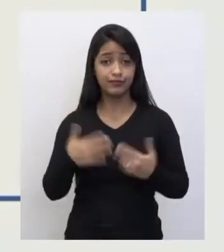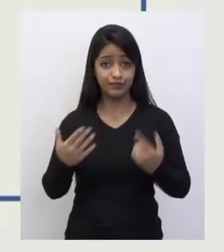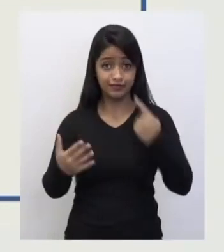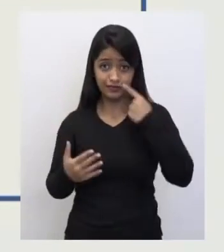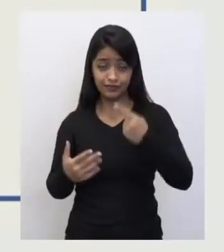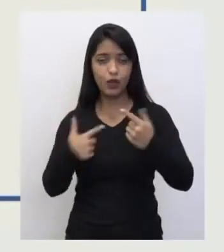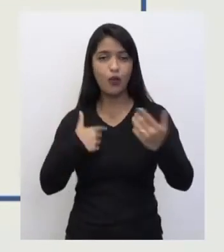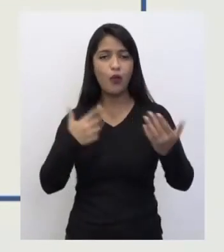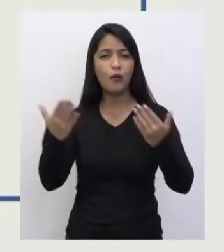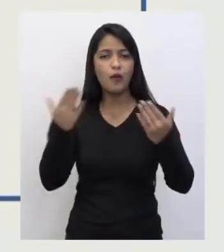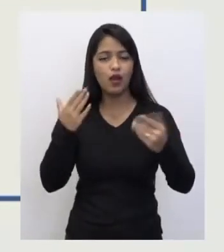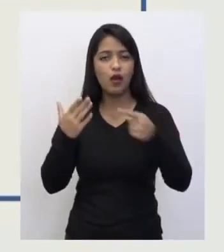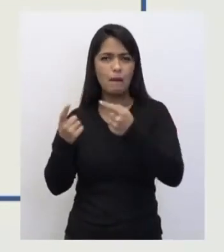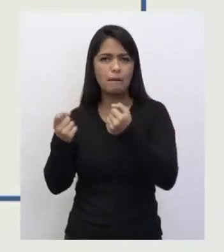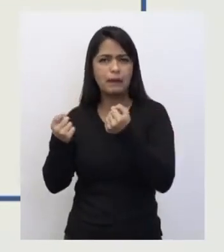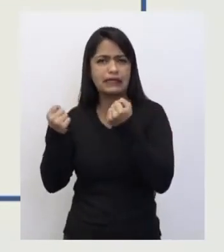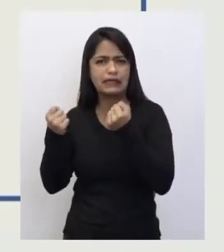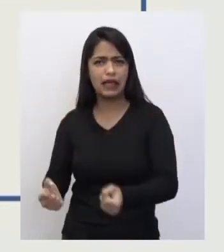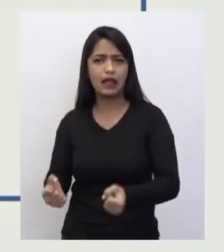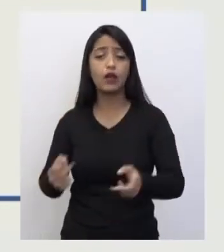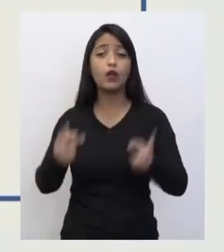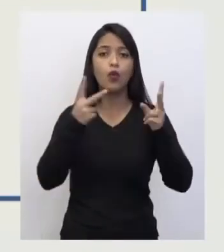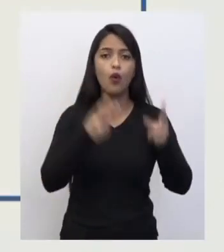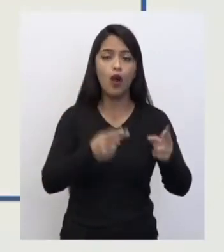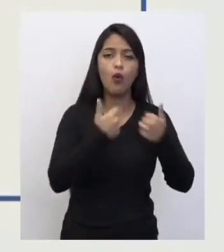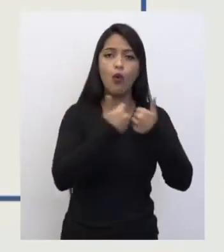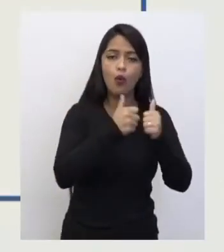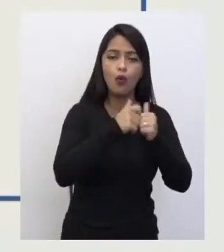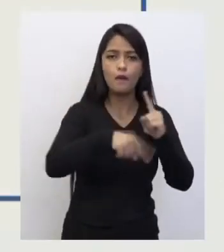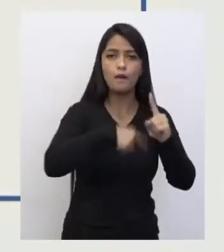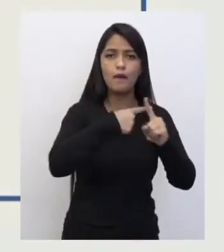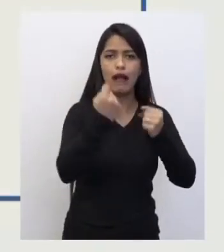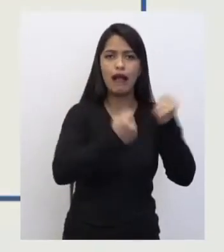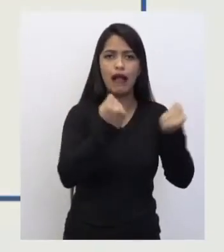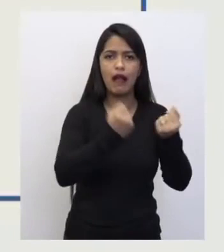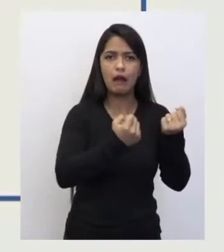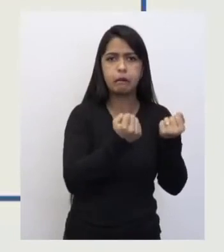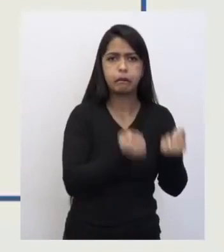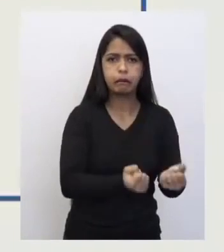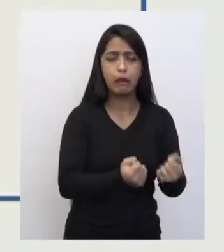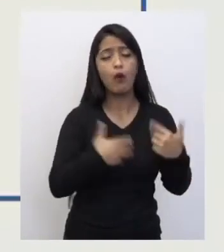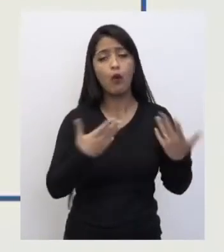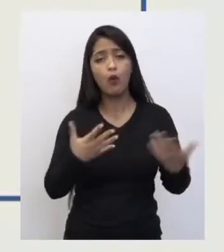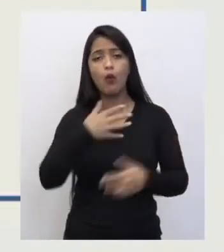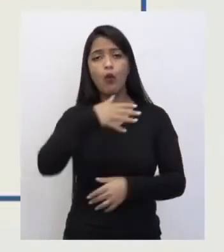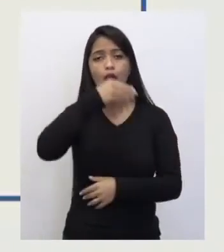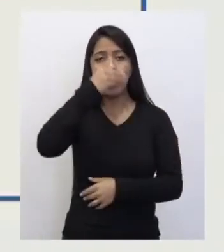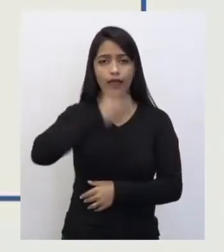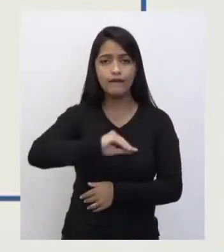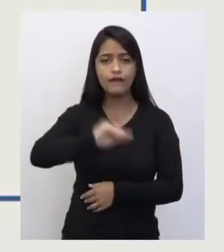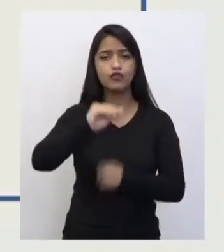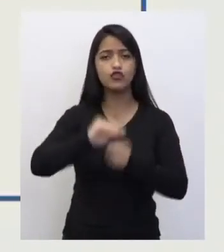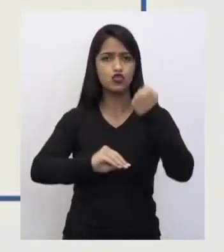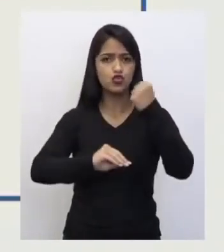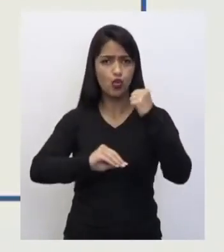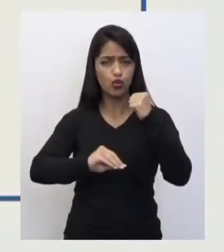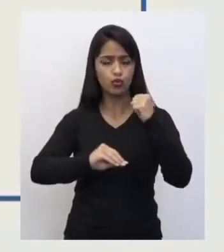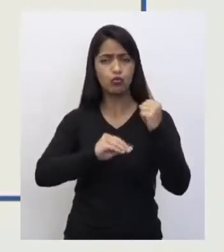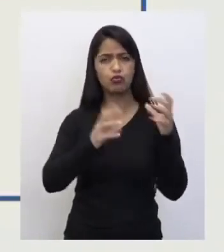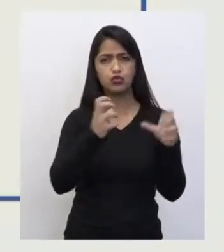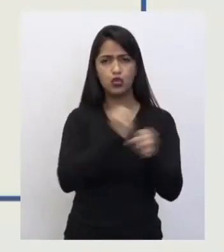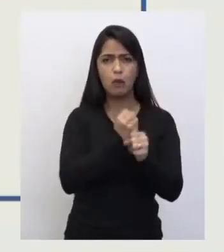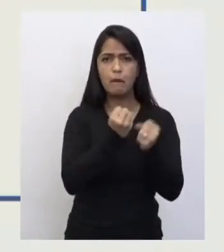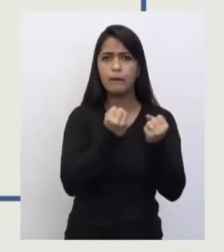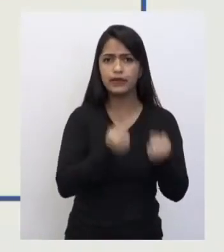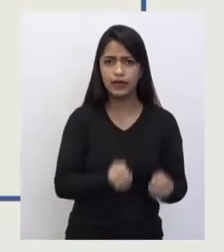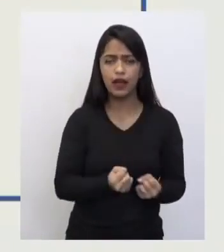mais o peso de 8 elefantes, eu acrescentei também, né, que isso a torna uma